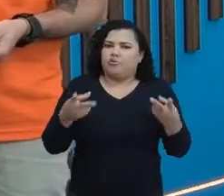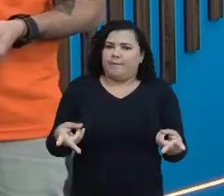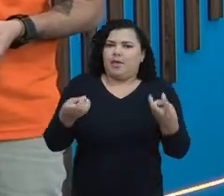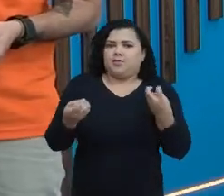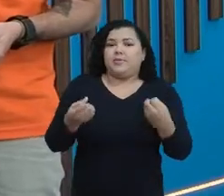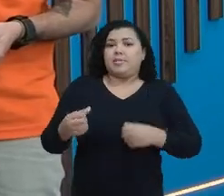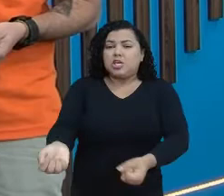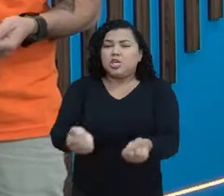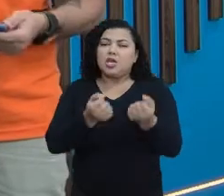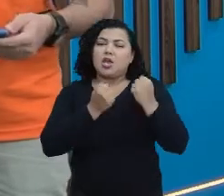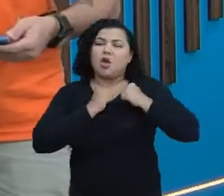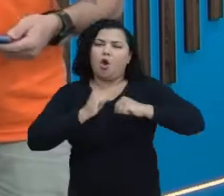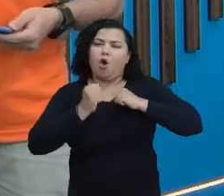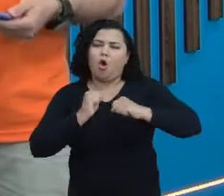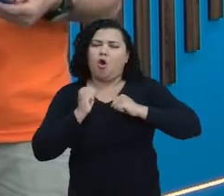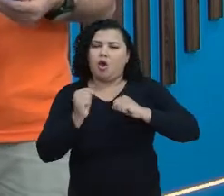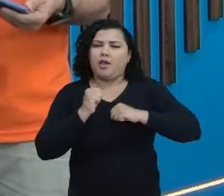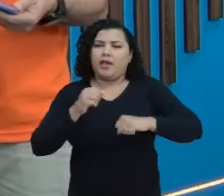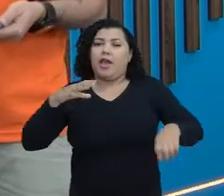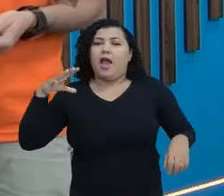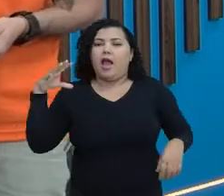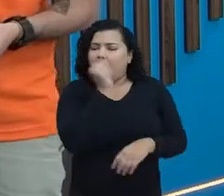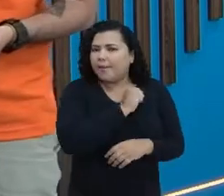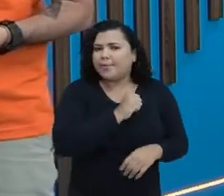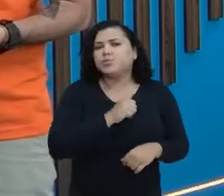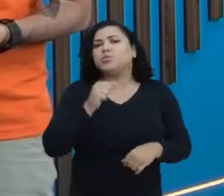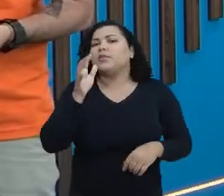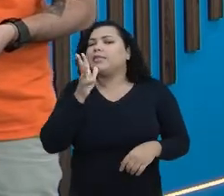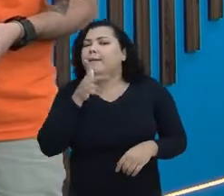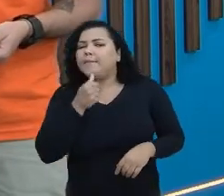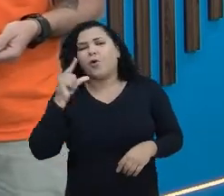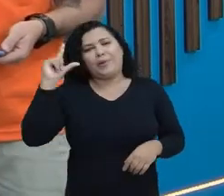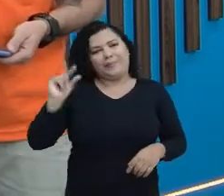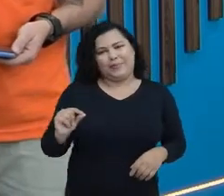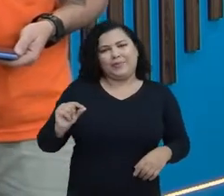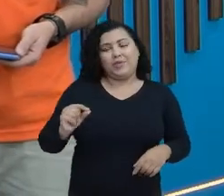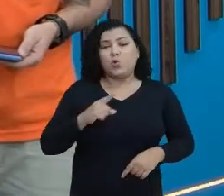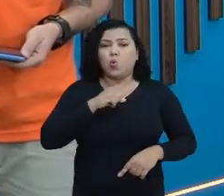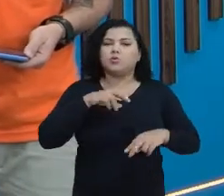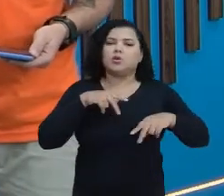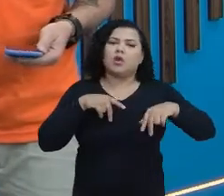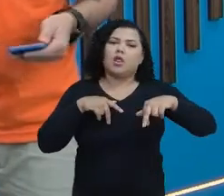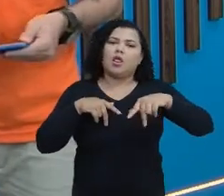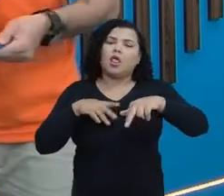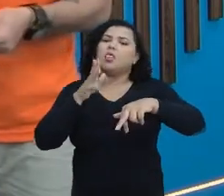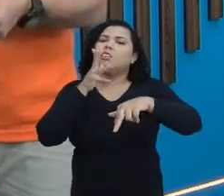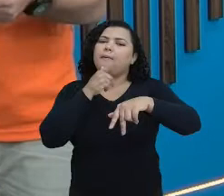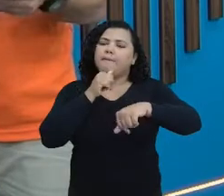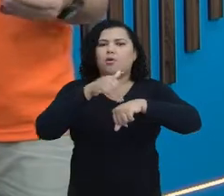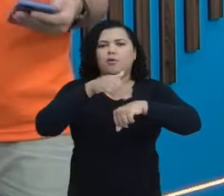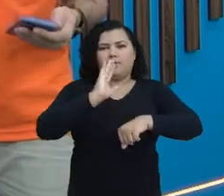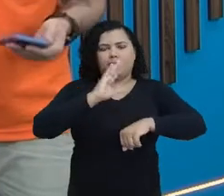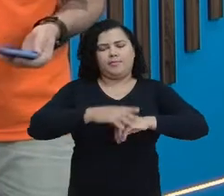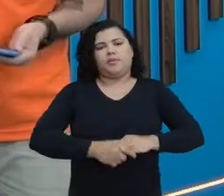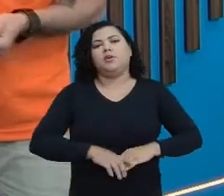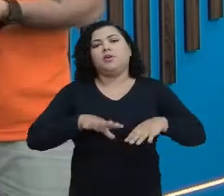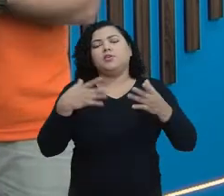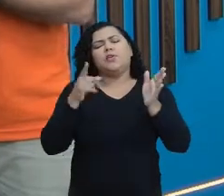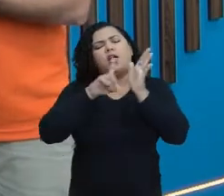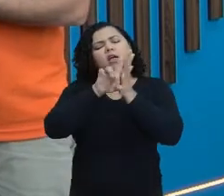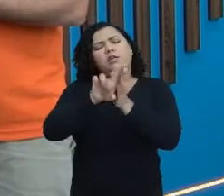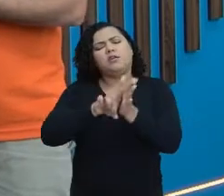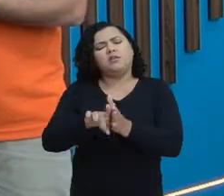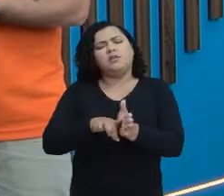que o que foi caminhando vai gastar mais tempo, o que foi correndo vai gastar menos tempo. Então, a gente vai analisar em cima